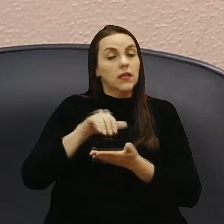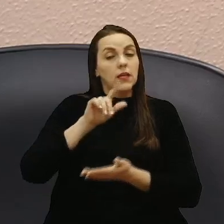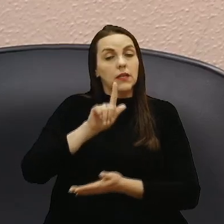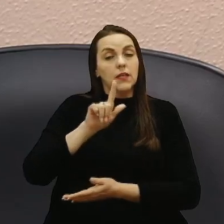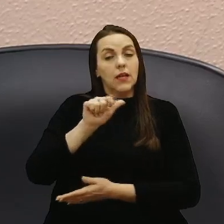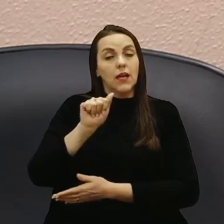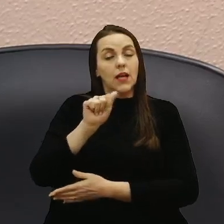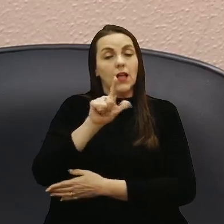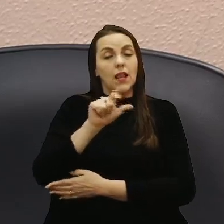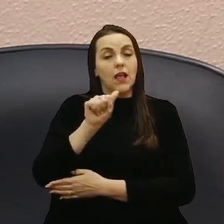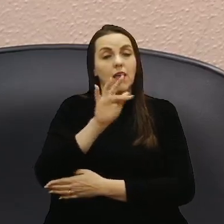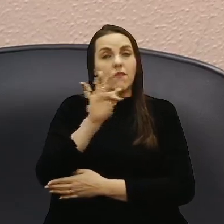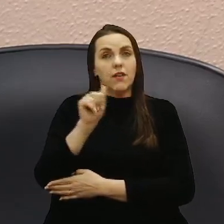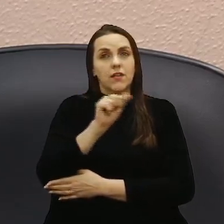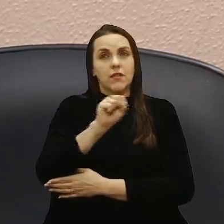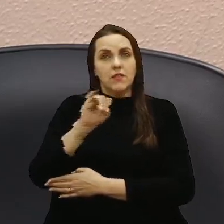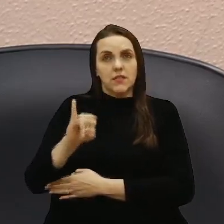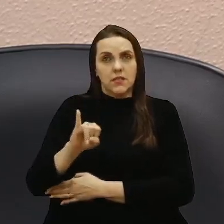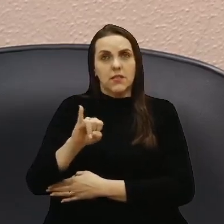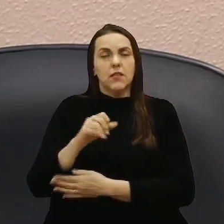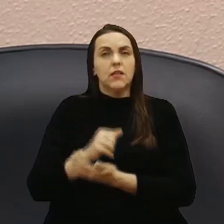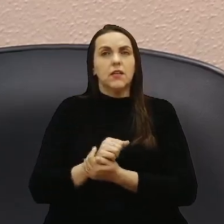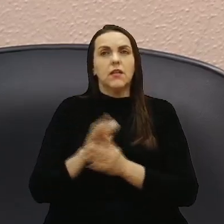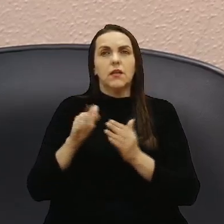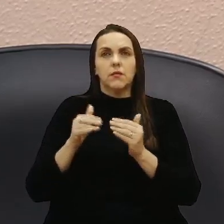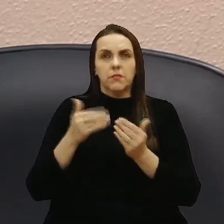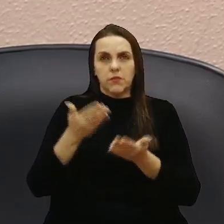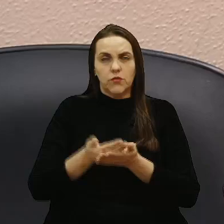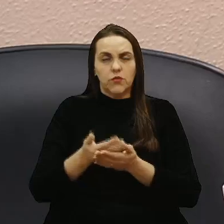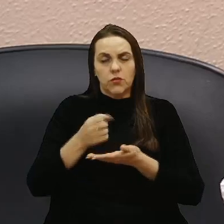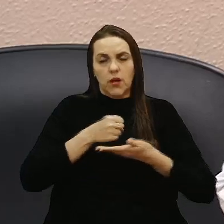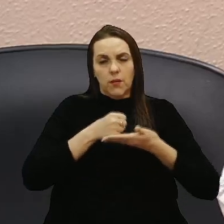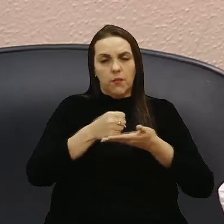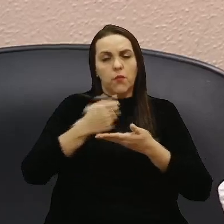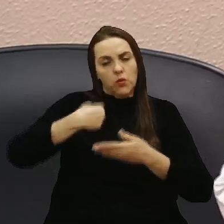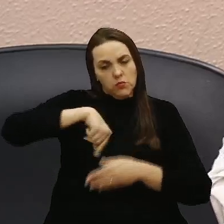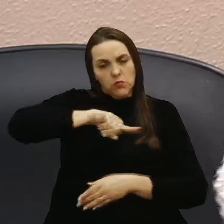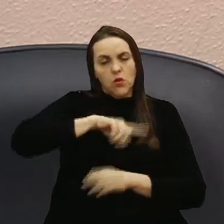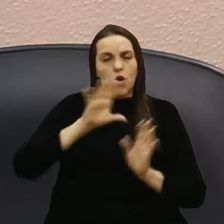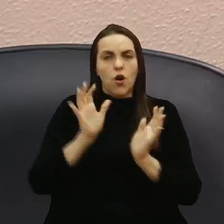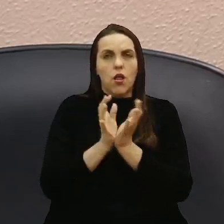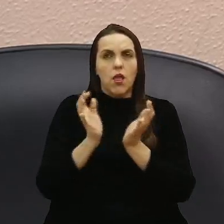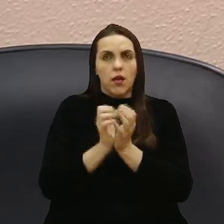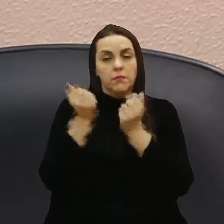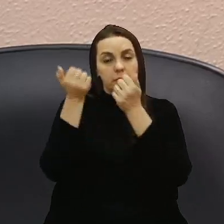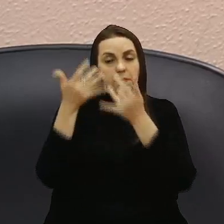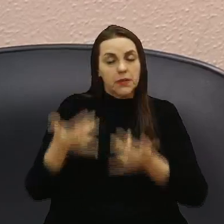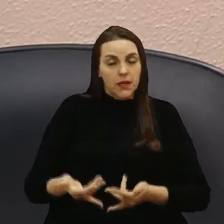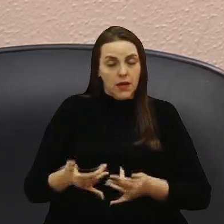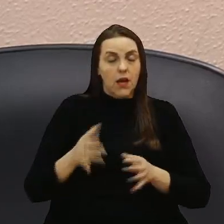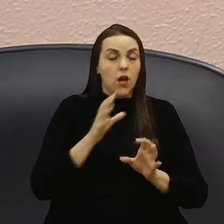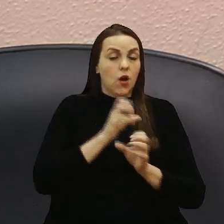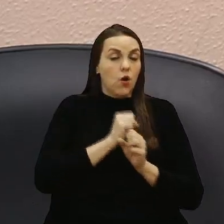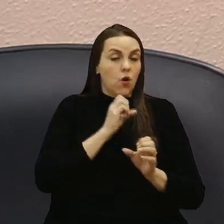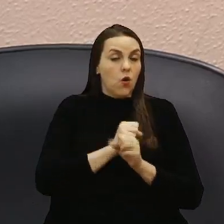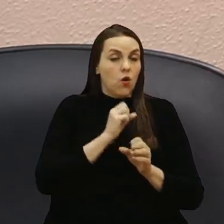protocolamos, enquanto bancada do PCdoB, um pedido com o apoio dos colegas para trazer ele aqui para explicar sobre as contas do município. É urgente,